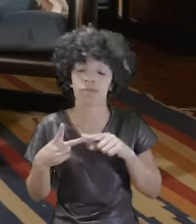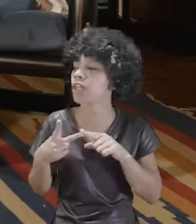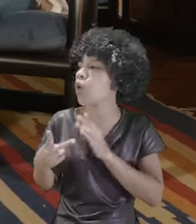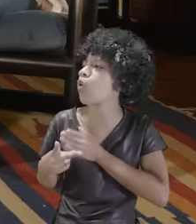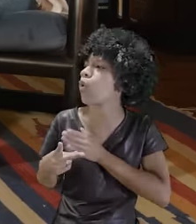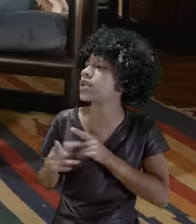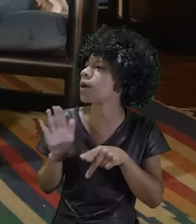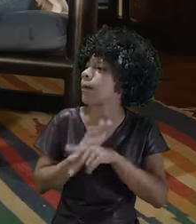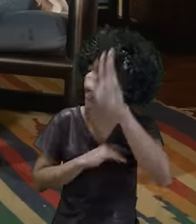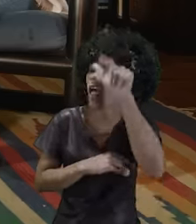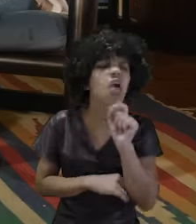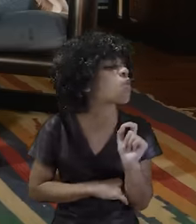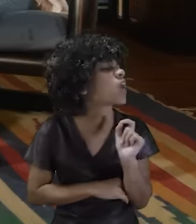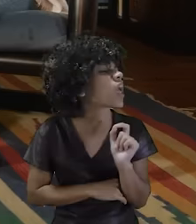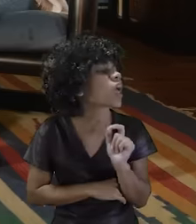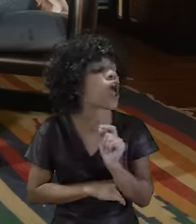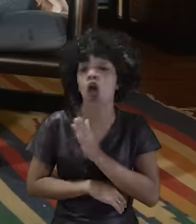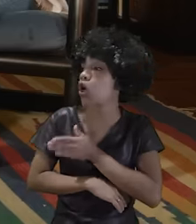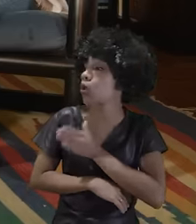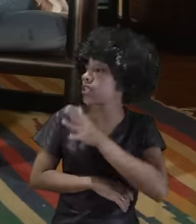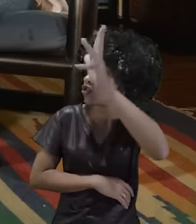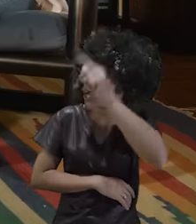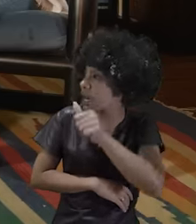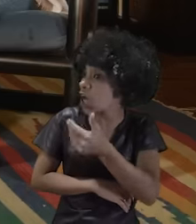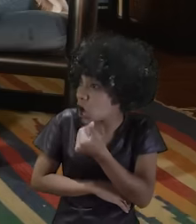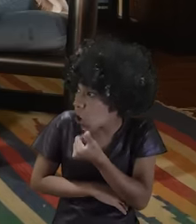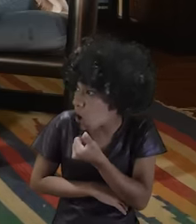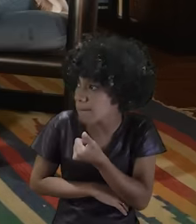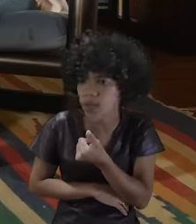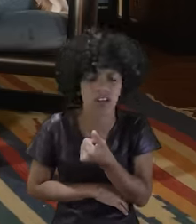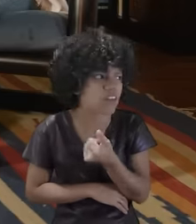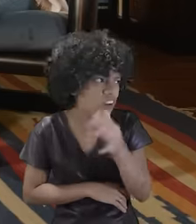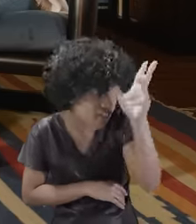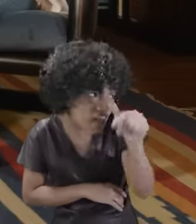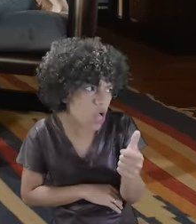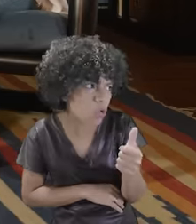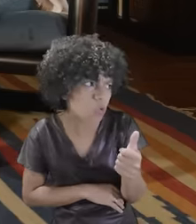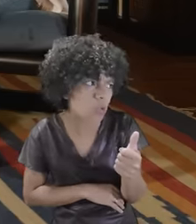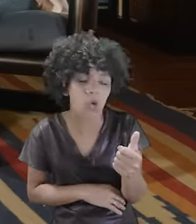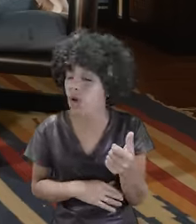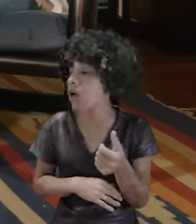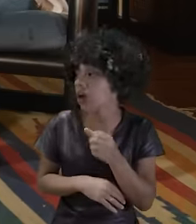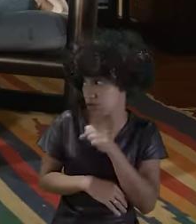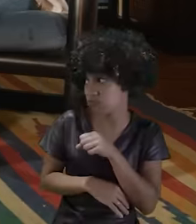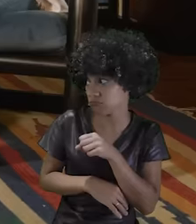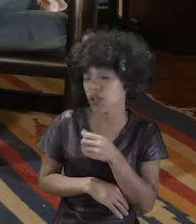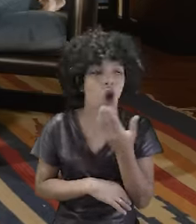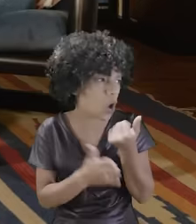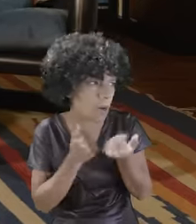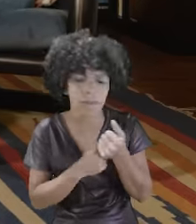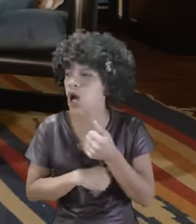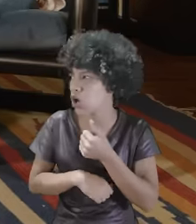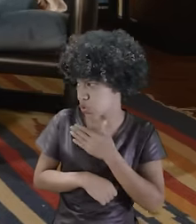você comeu o quê isso coração de galinha a gente come coração de galinha frango coração de frango Como já